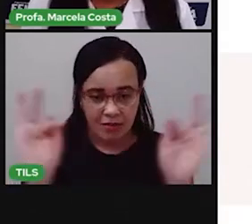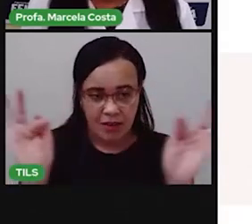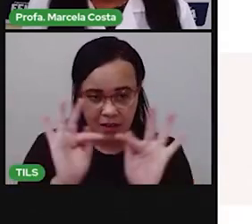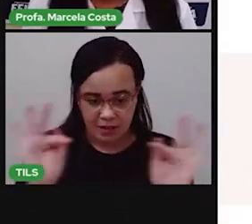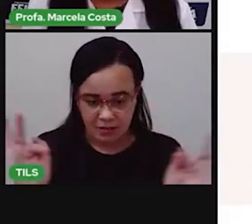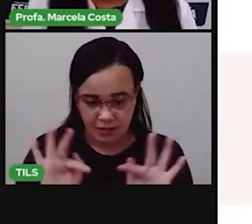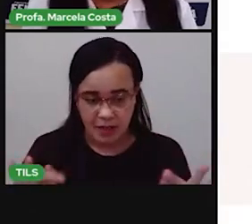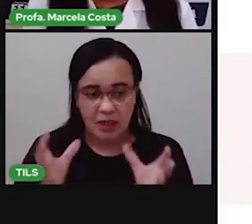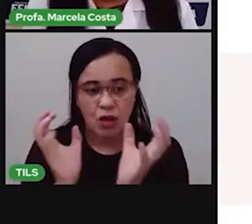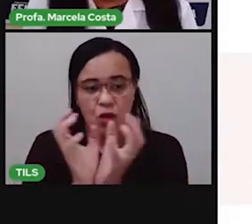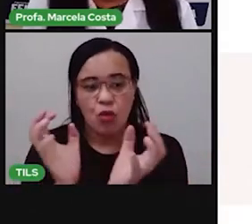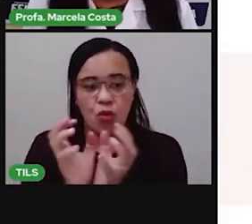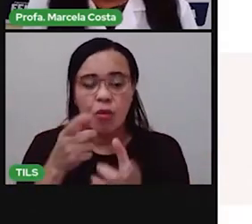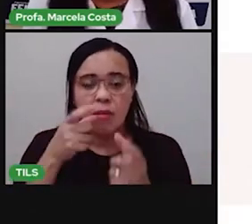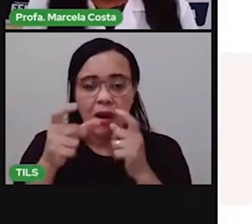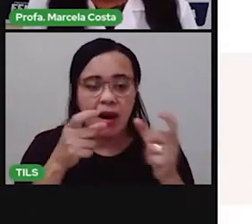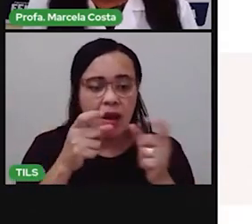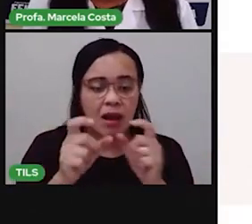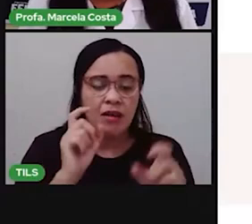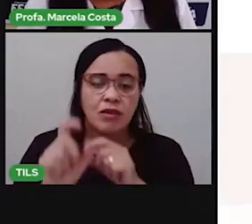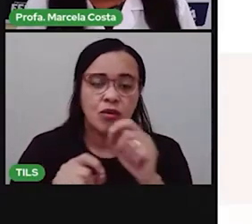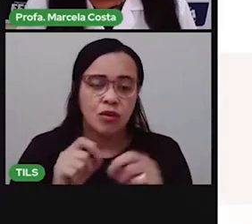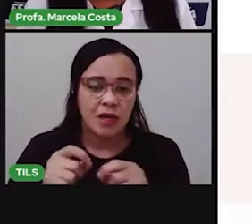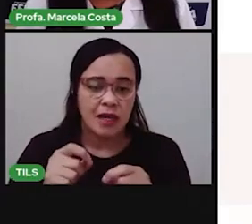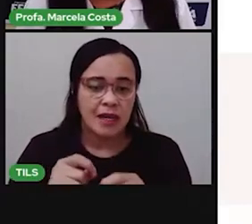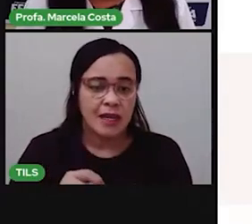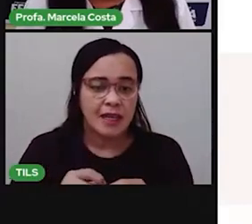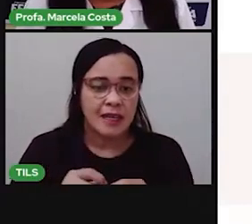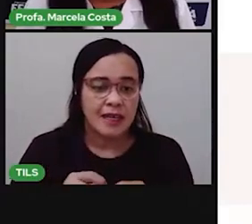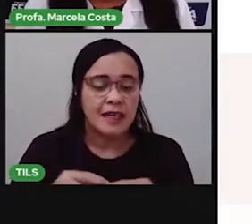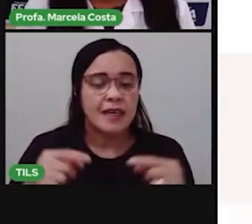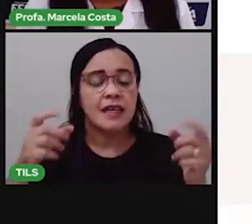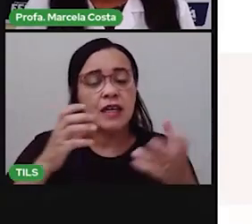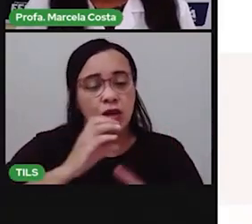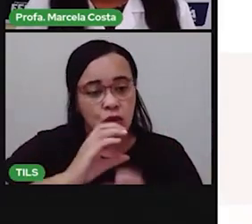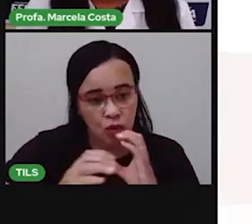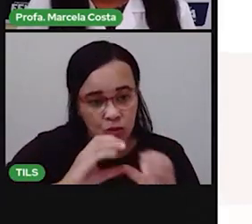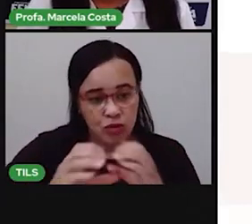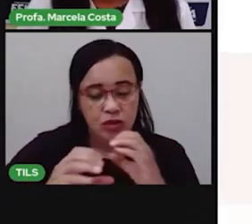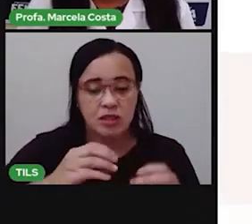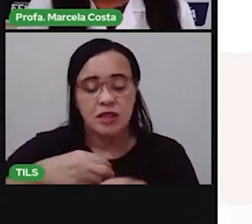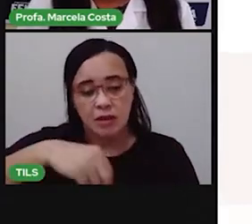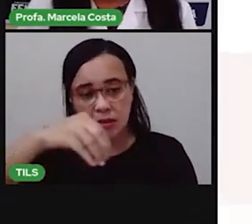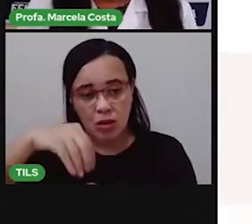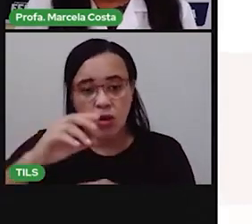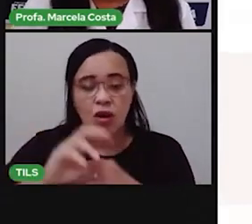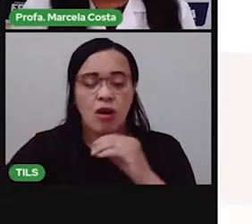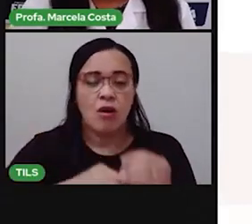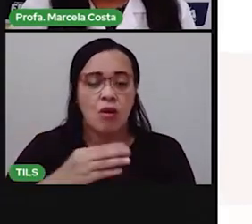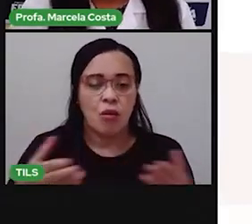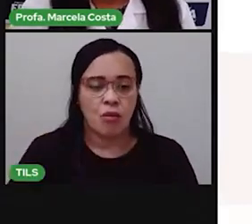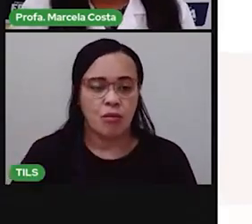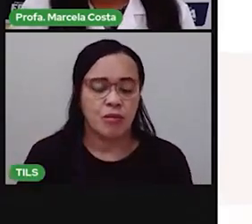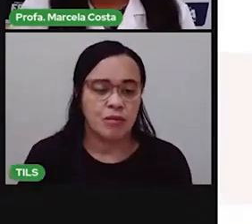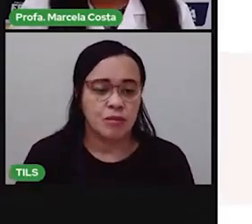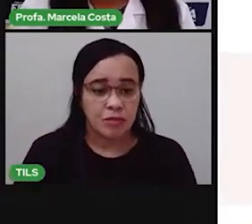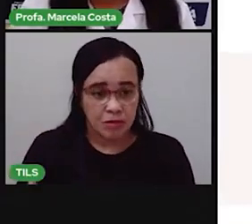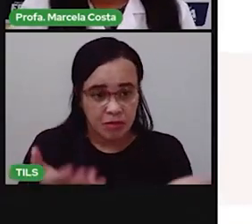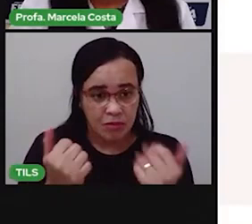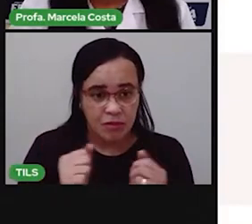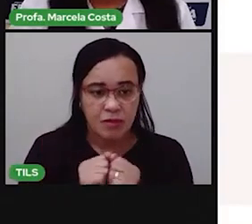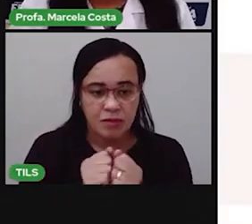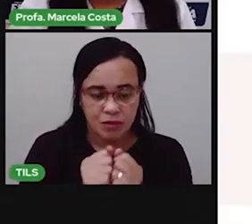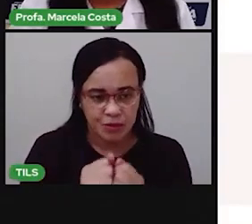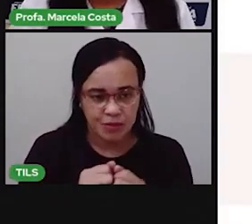palavras que com sentido, que comunica algo. Então vamos ver aqui,